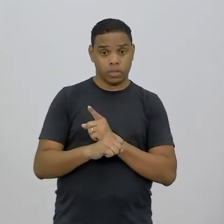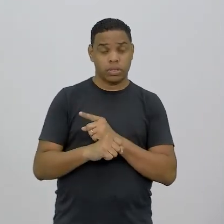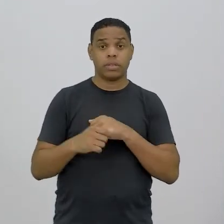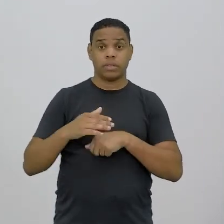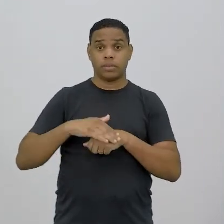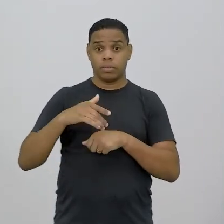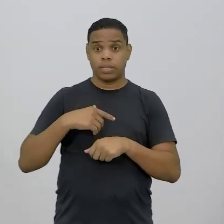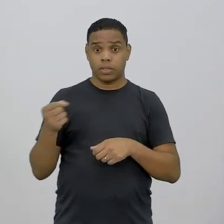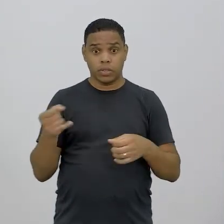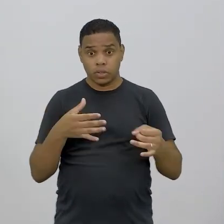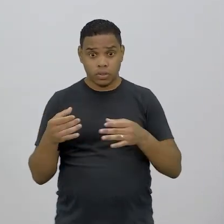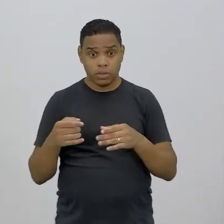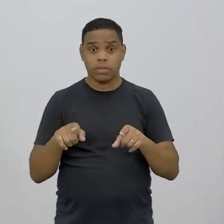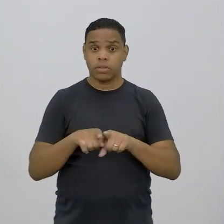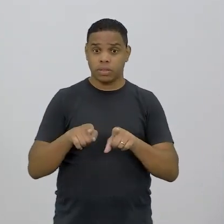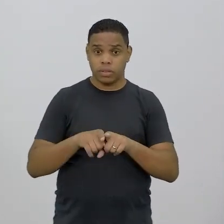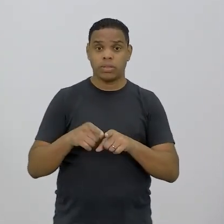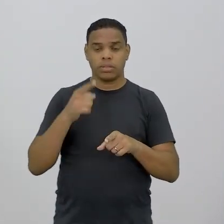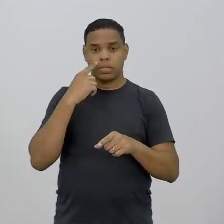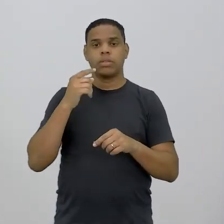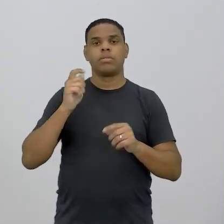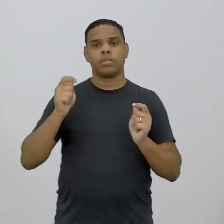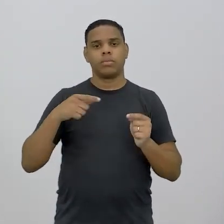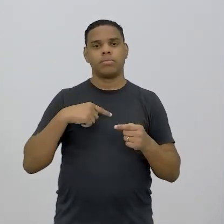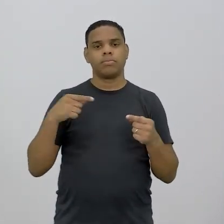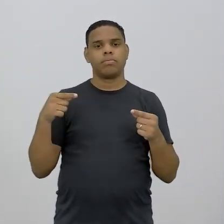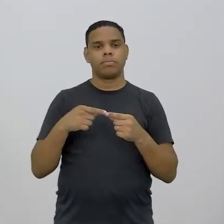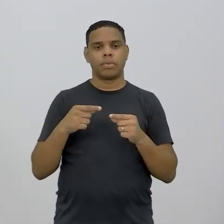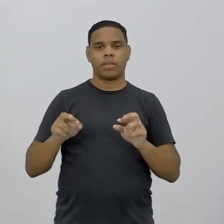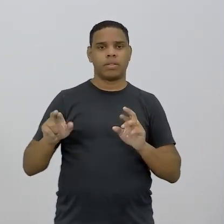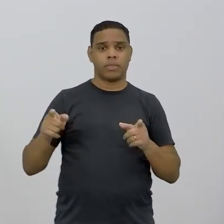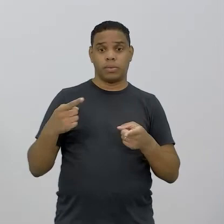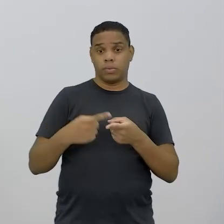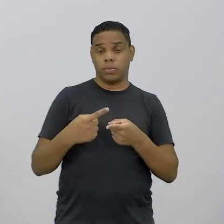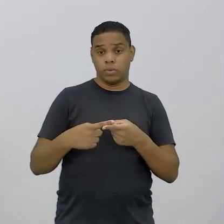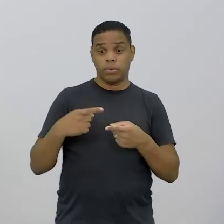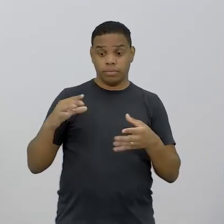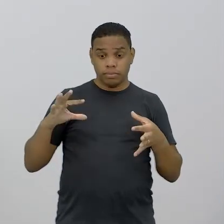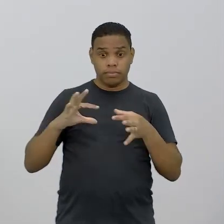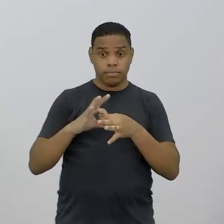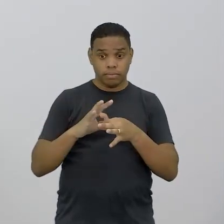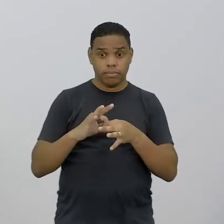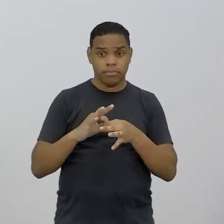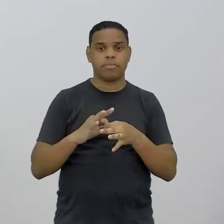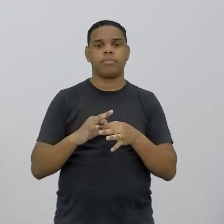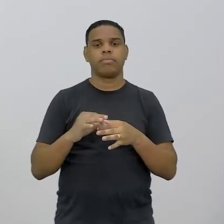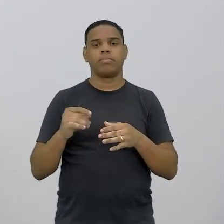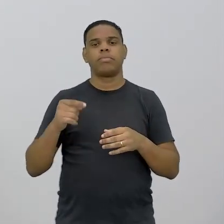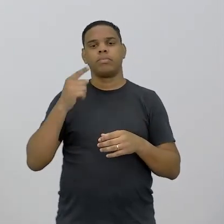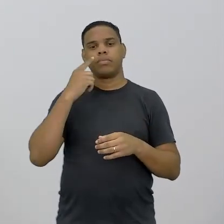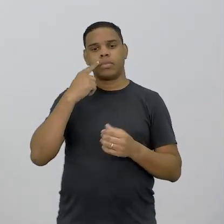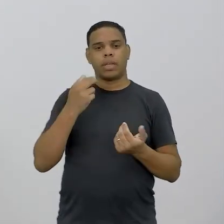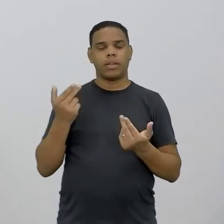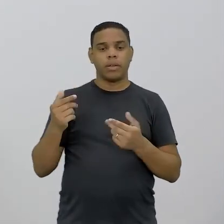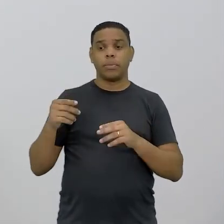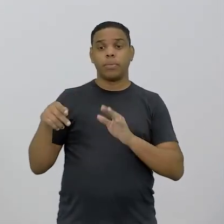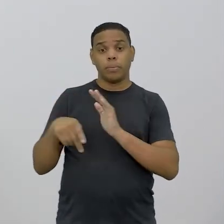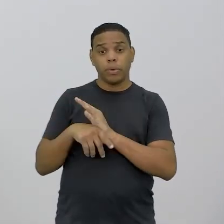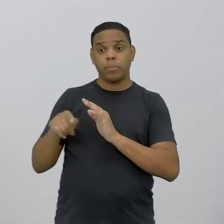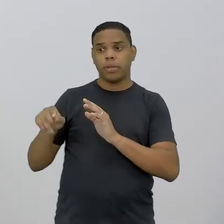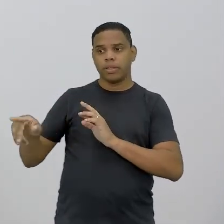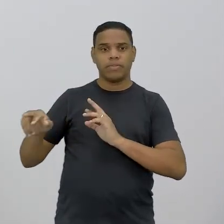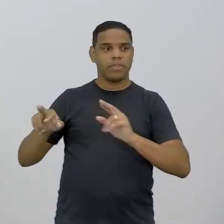mais modernas, mais complexas, elas são completamente diferentes, porque esses vínculos não se dão pela similitude, e sim